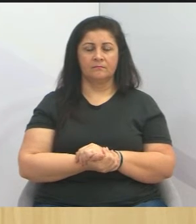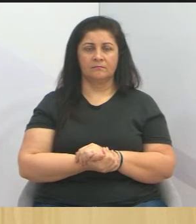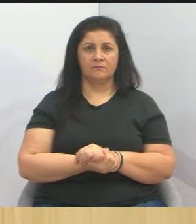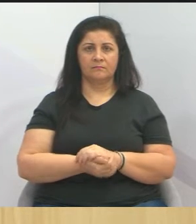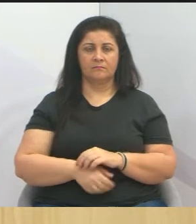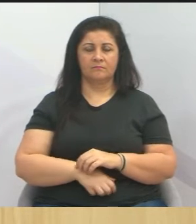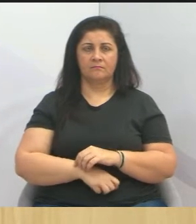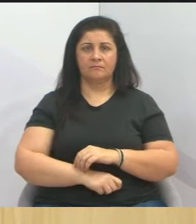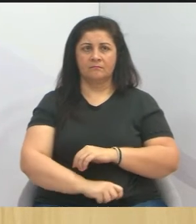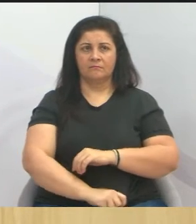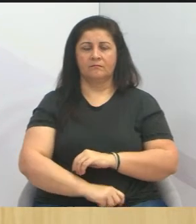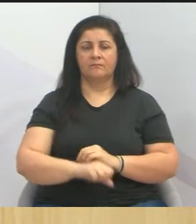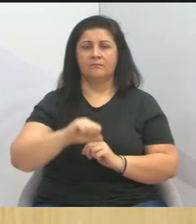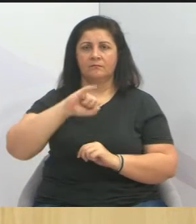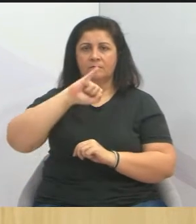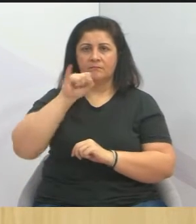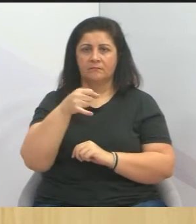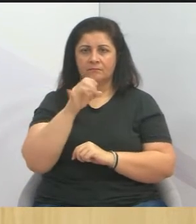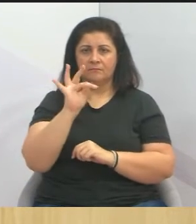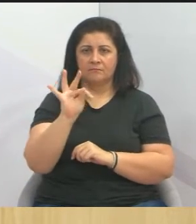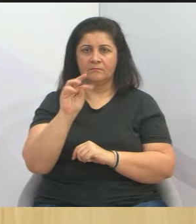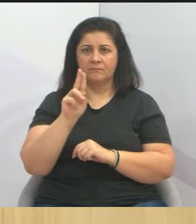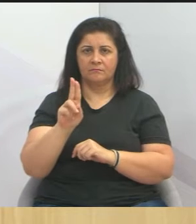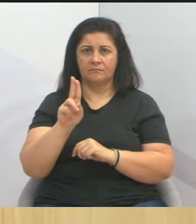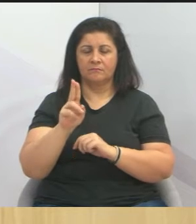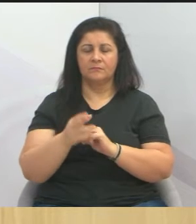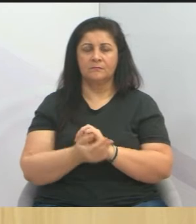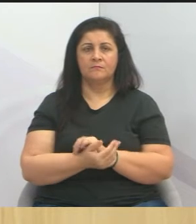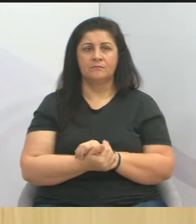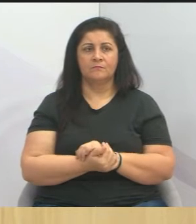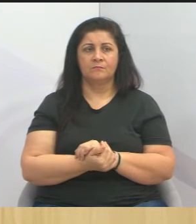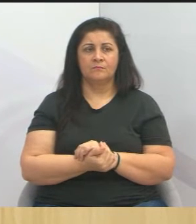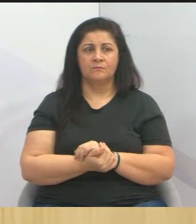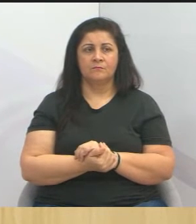a aviação EA Car ee Transporte limitada